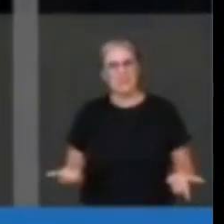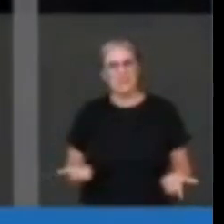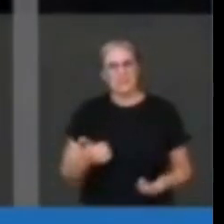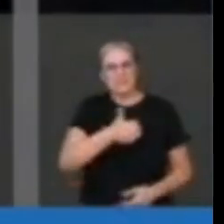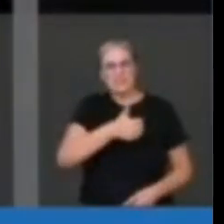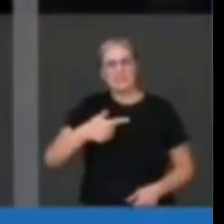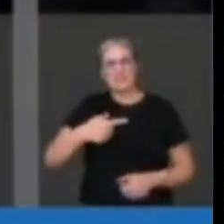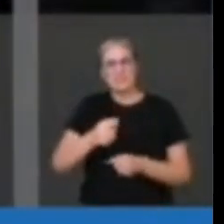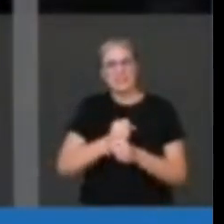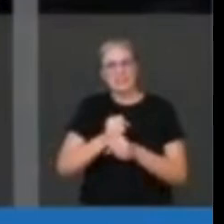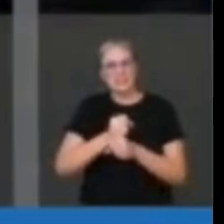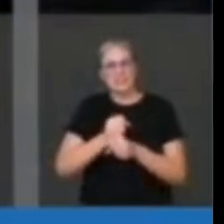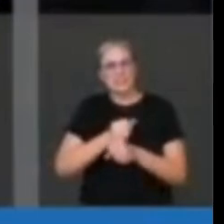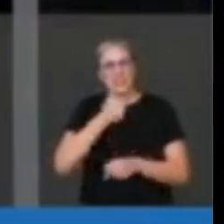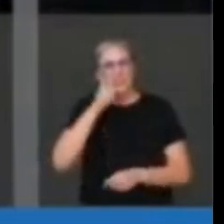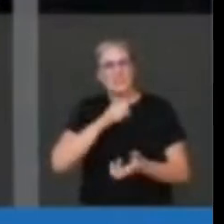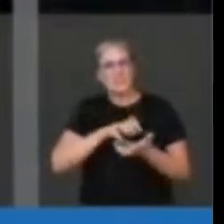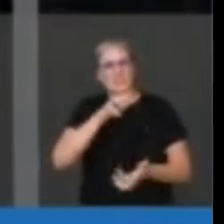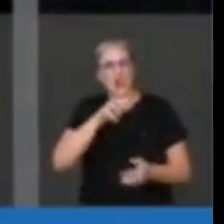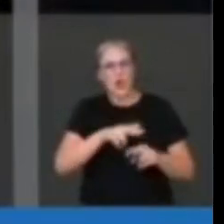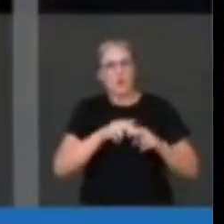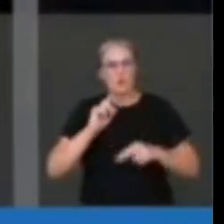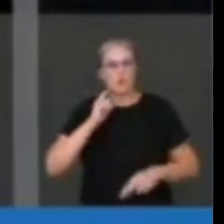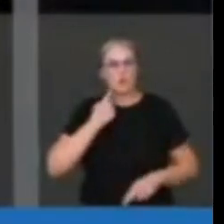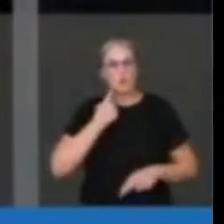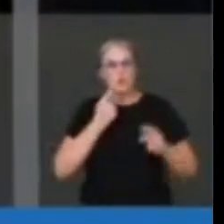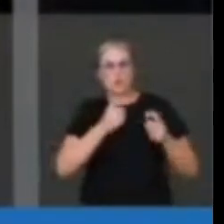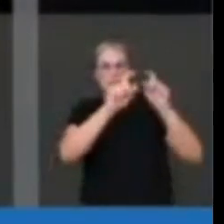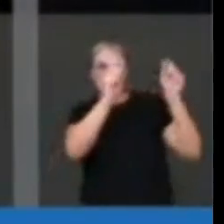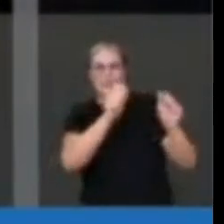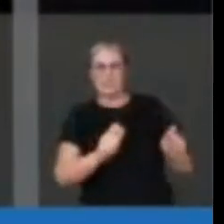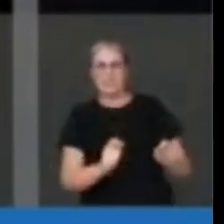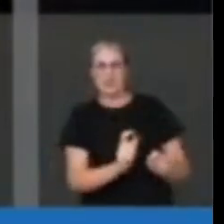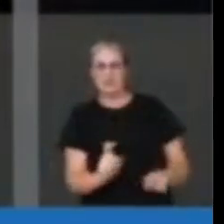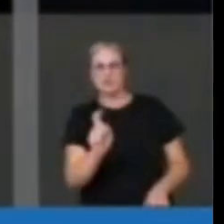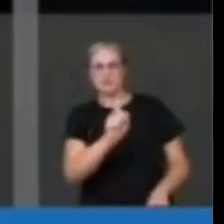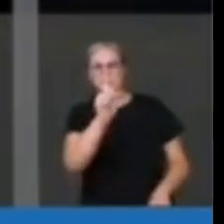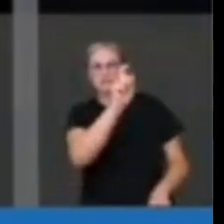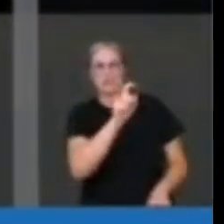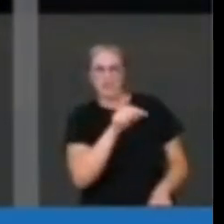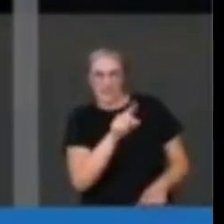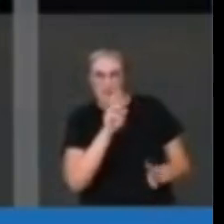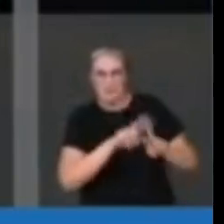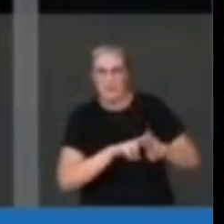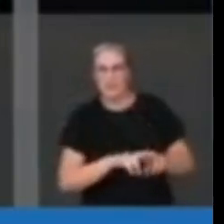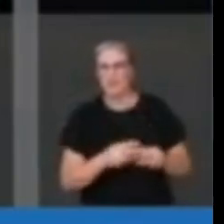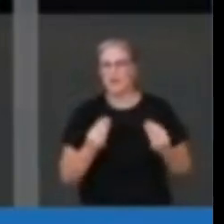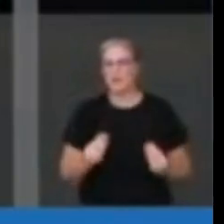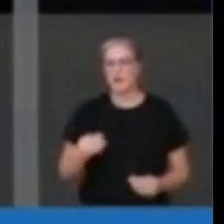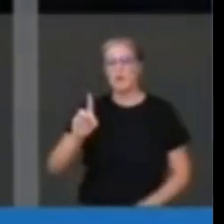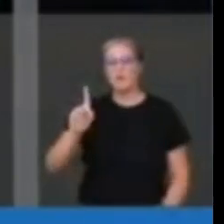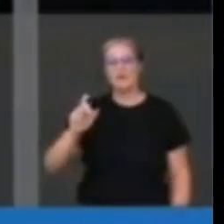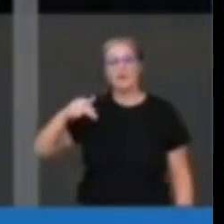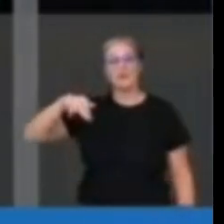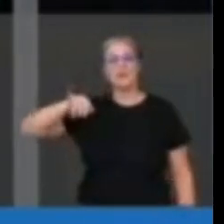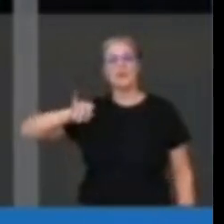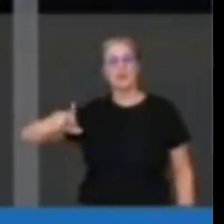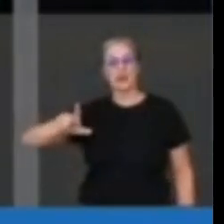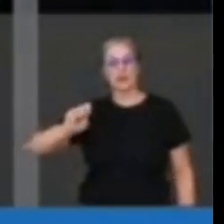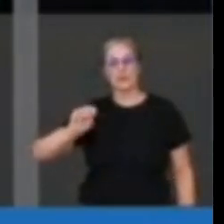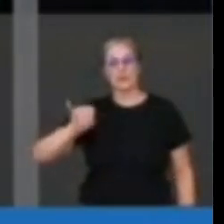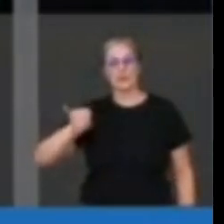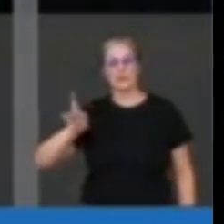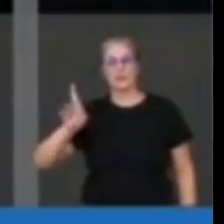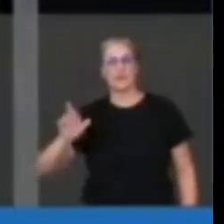anos a uma senhora que pichou uma estátua. Daniel Silveira está preso há 5 anos, meus amigos, deputados federais do